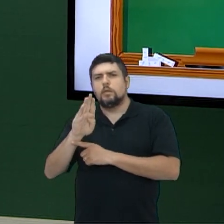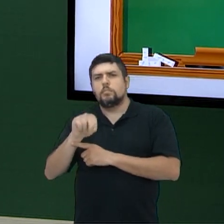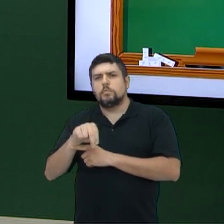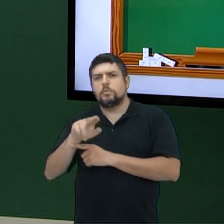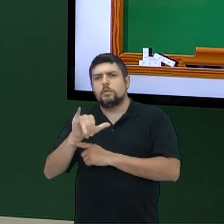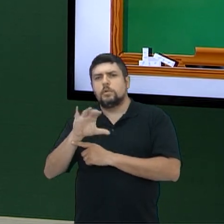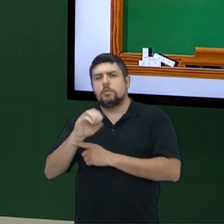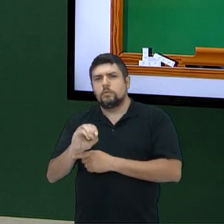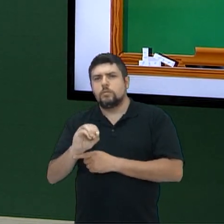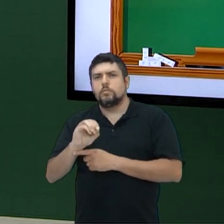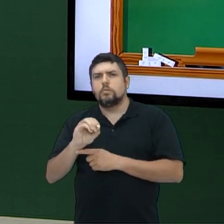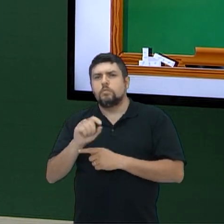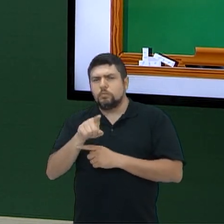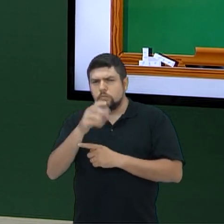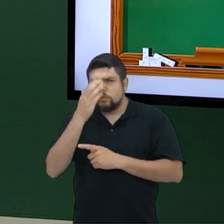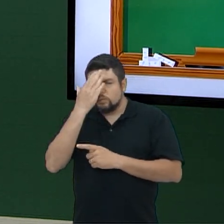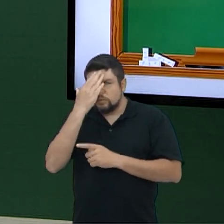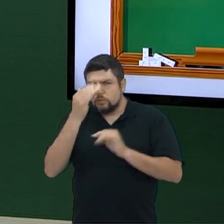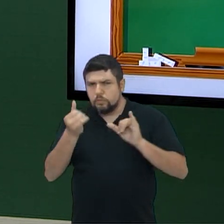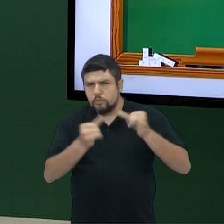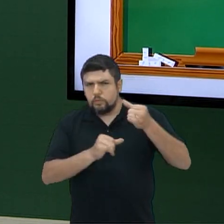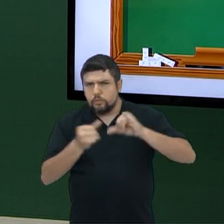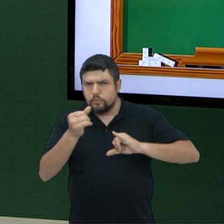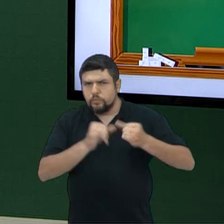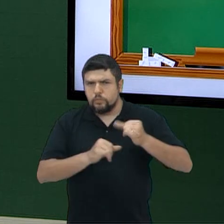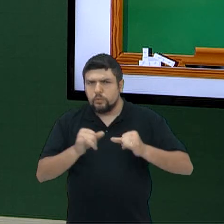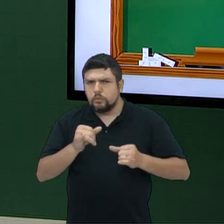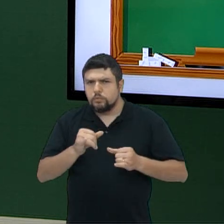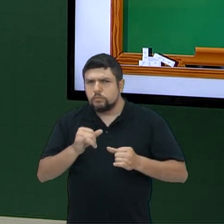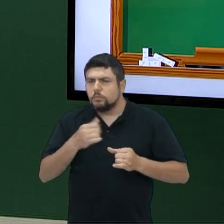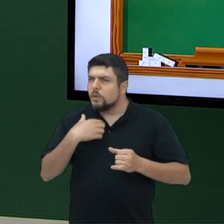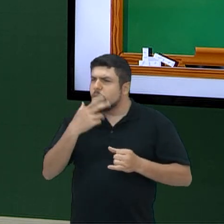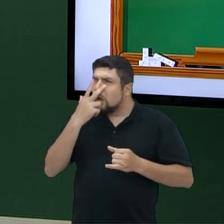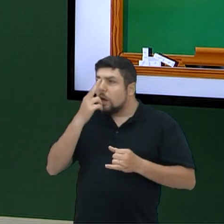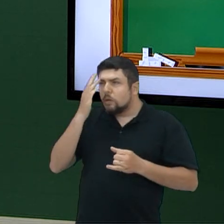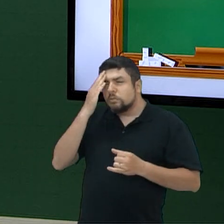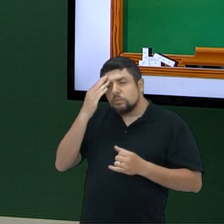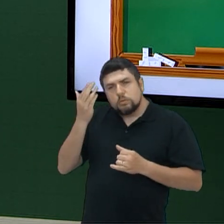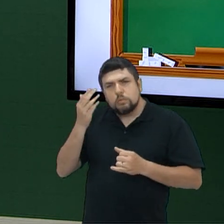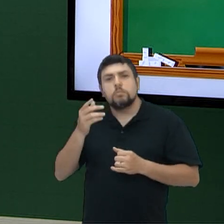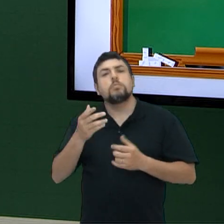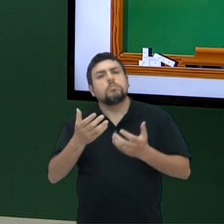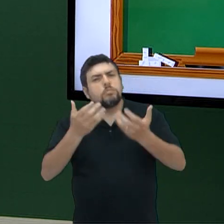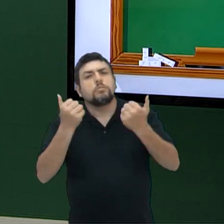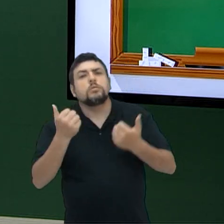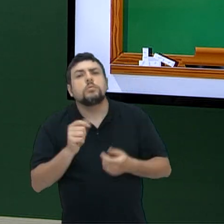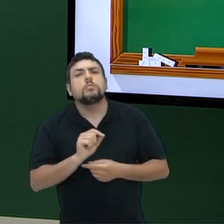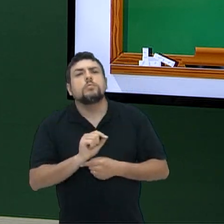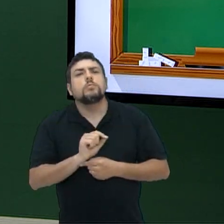fórmula molecular do gás carbônico? Oh, acho que eu sei, professor. Me diga qual que é.